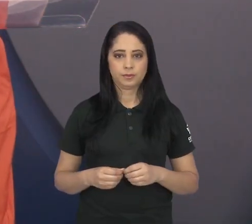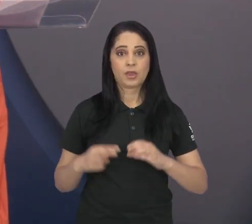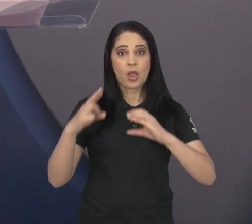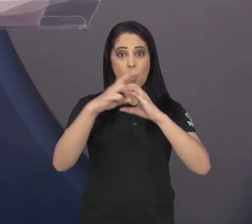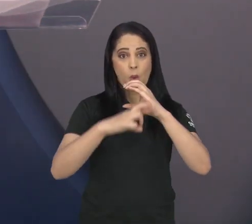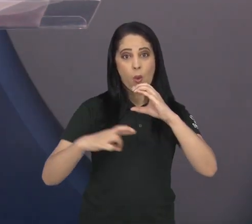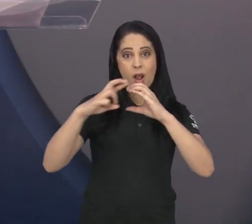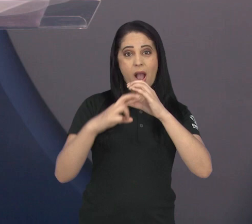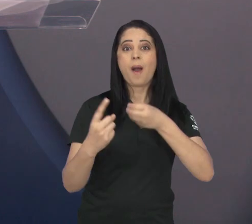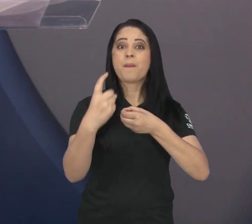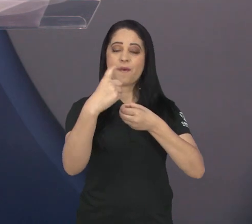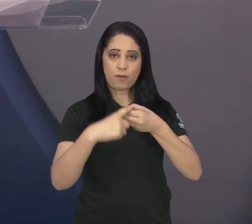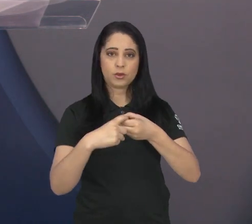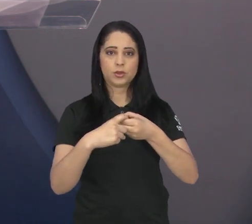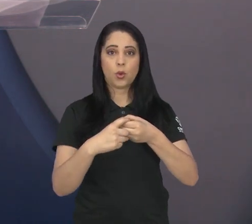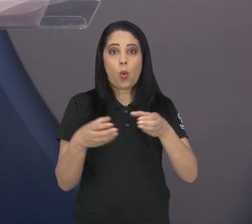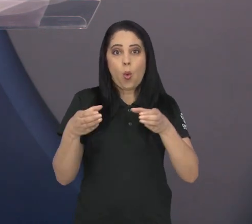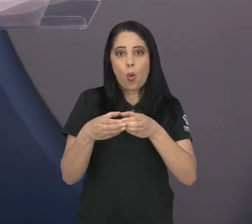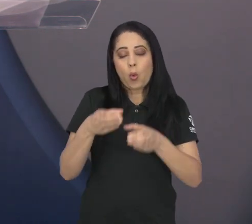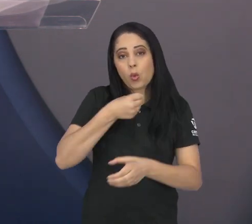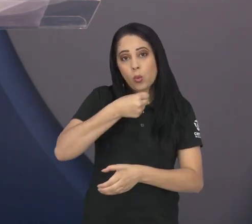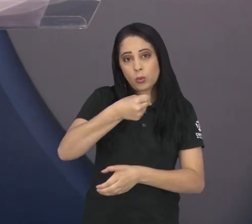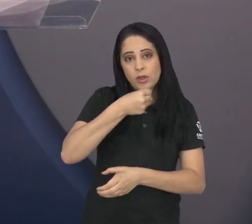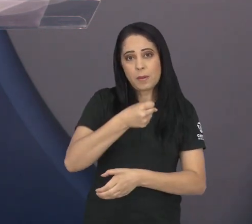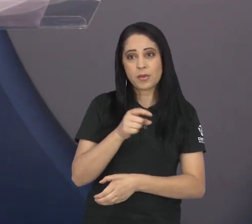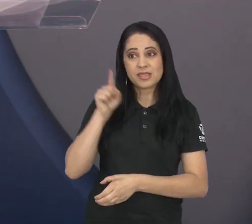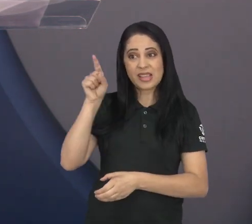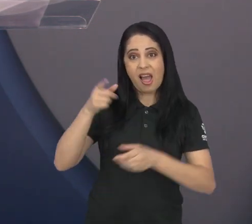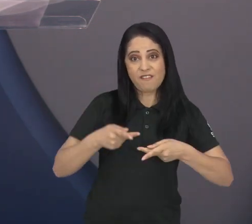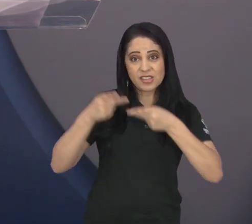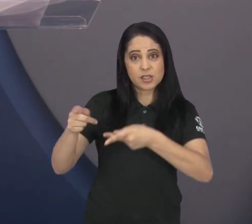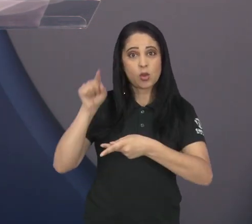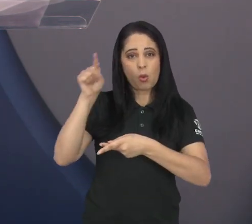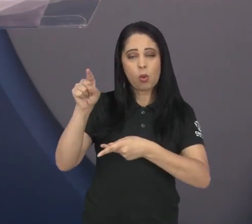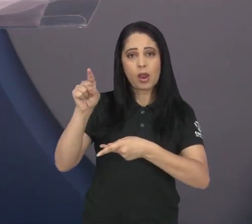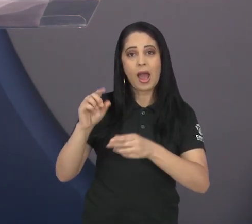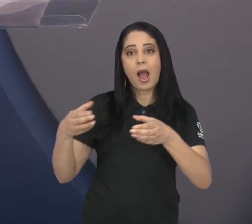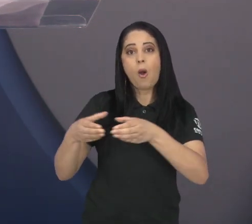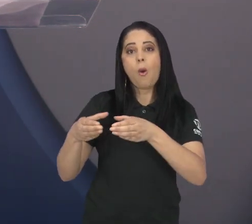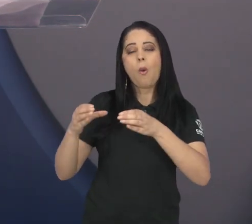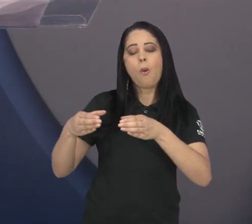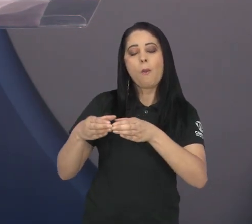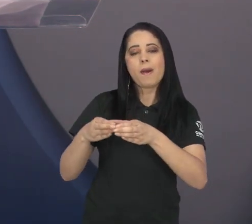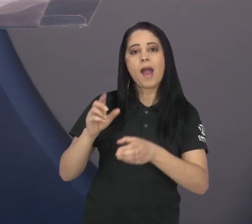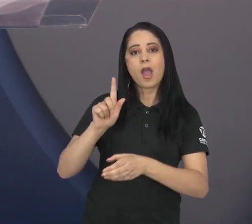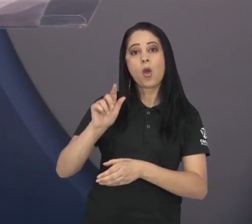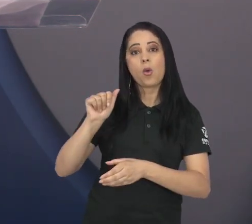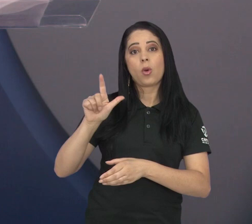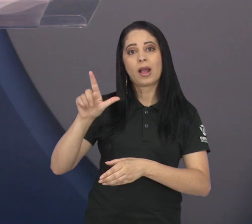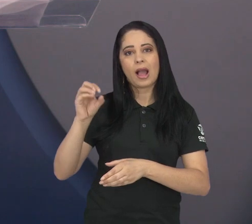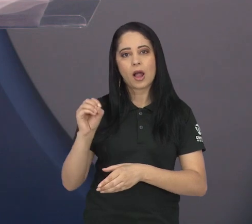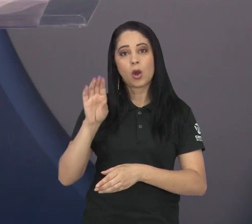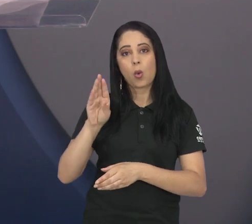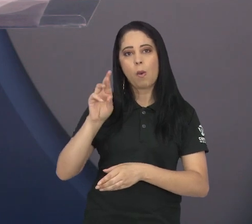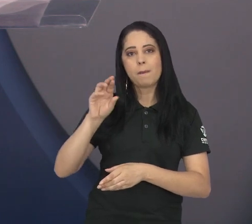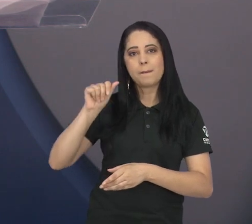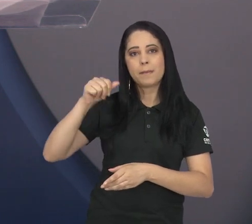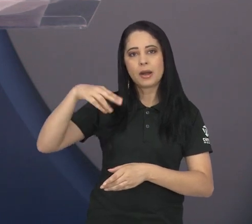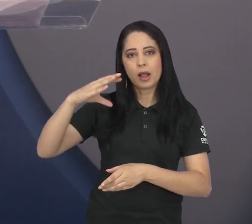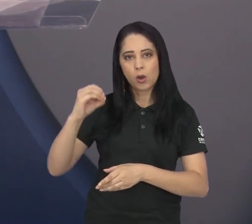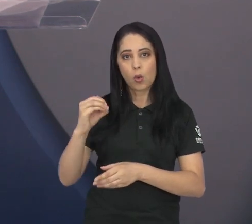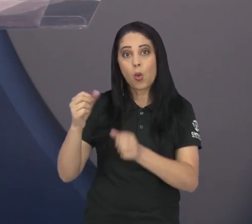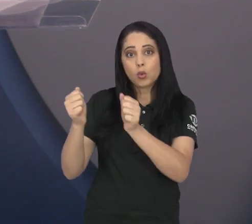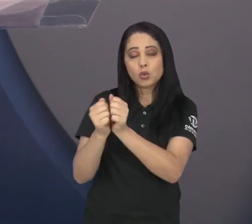Câmara fiscaliza está de volta e nossa equipe de reportagem foi até o bairro galo branco na região Leste com a vereadora Dulce Rita